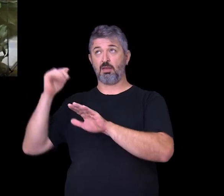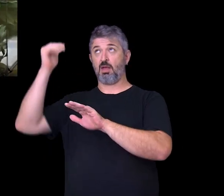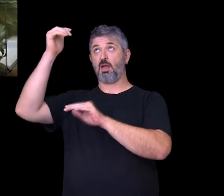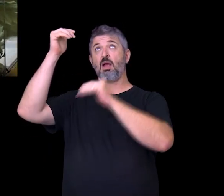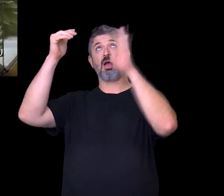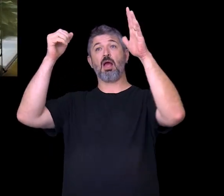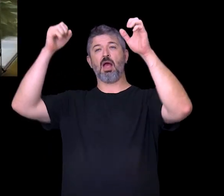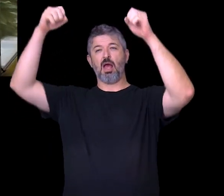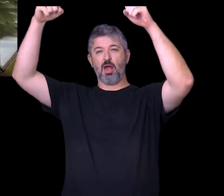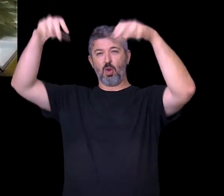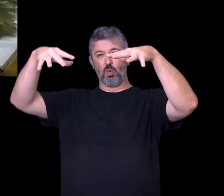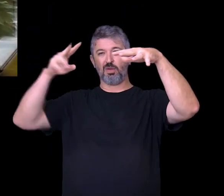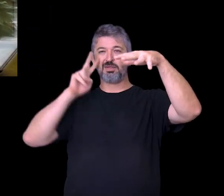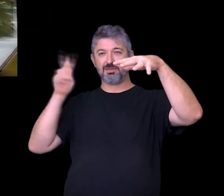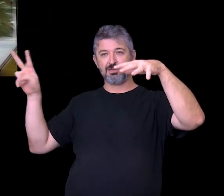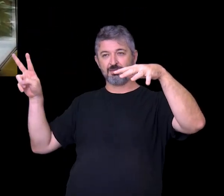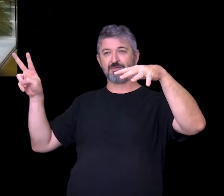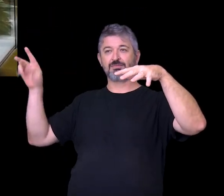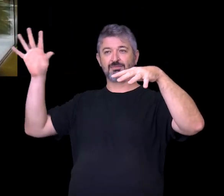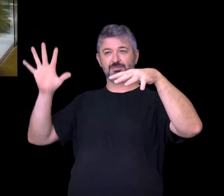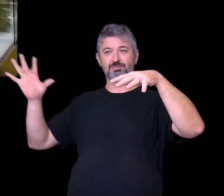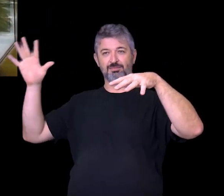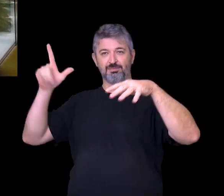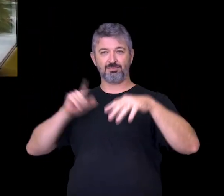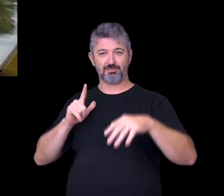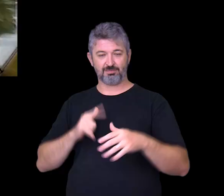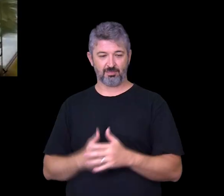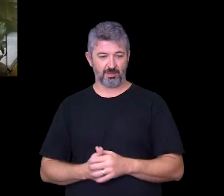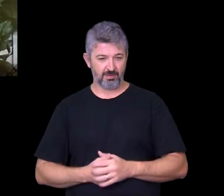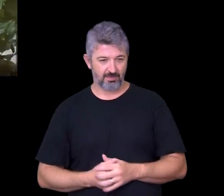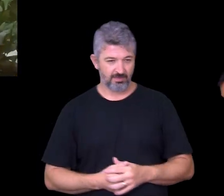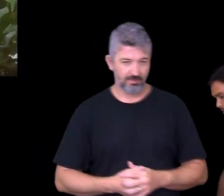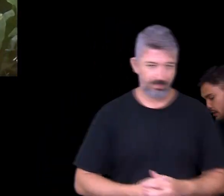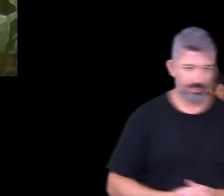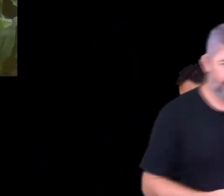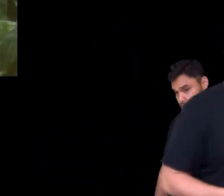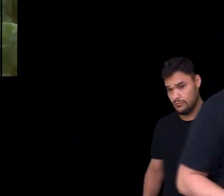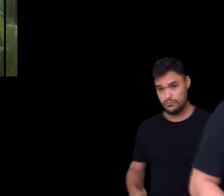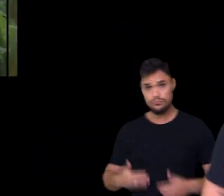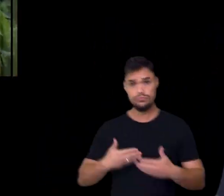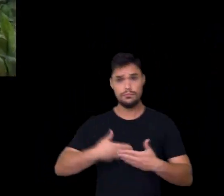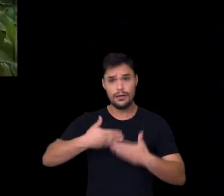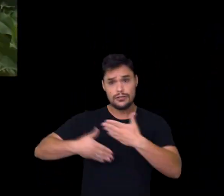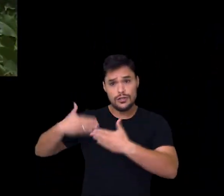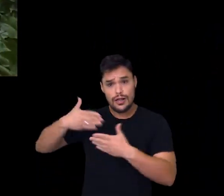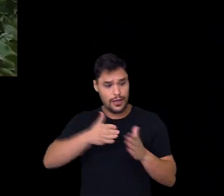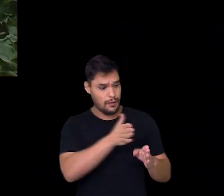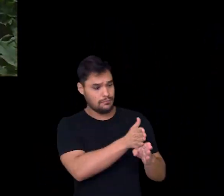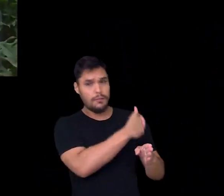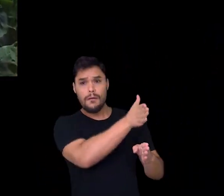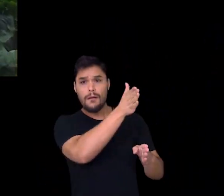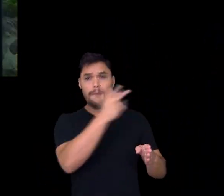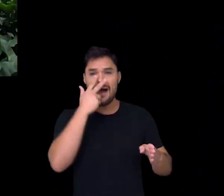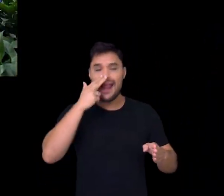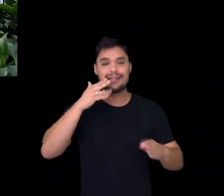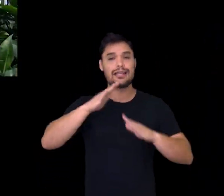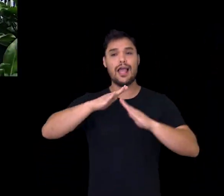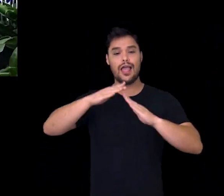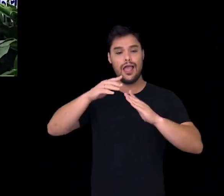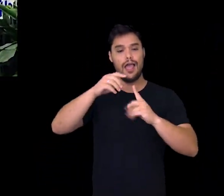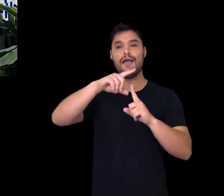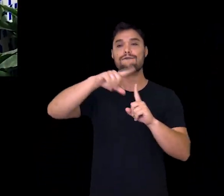um jardim, aquilo tem um certo movimento. O painel de azulejos, inclusive, tem um movimento como se fossem folhas caindo e tal. Jardim do Salão Verde. Isso